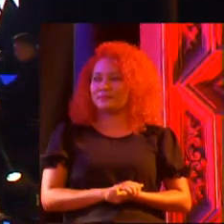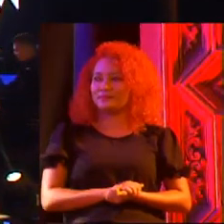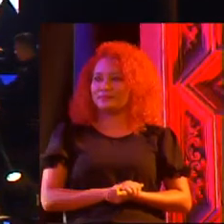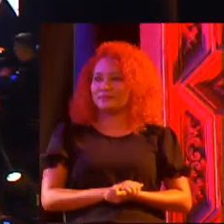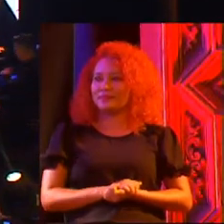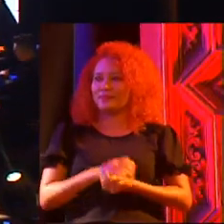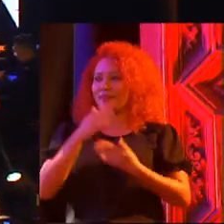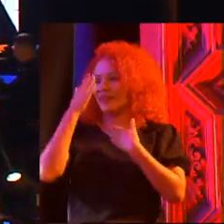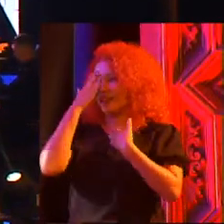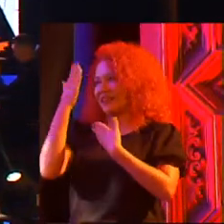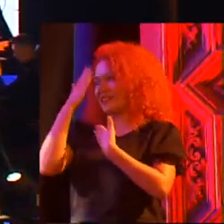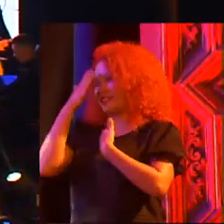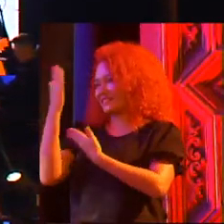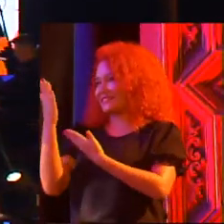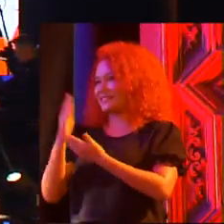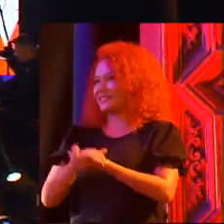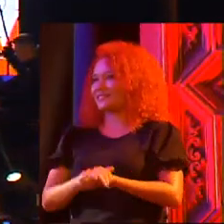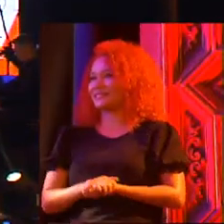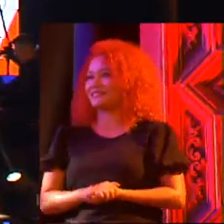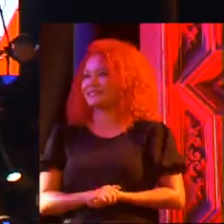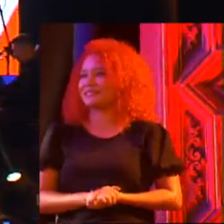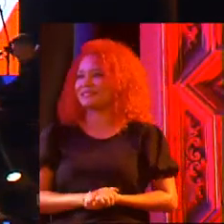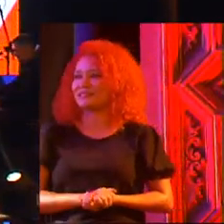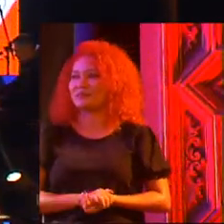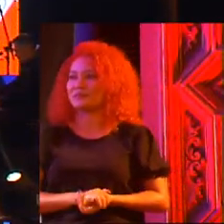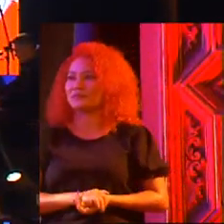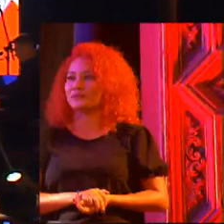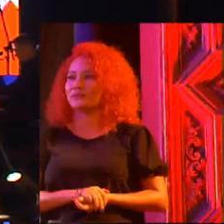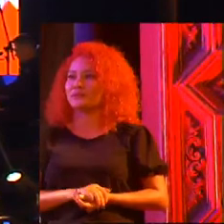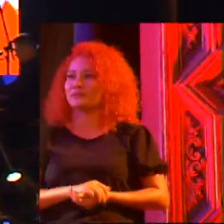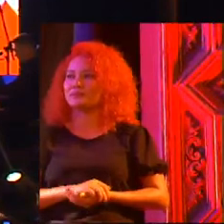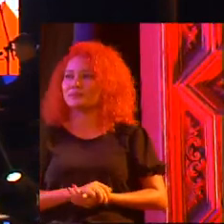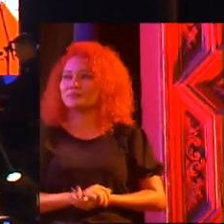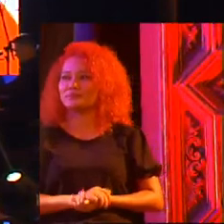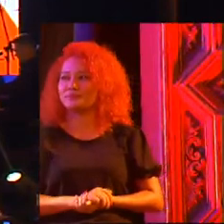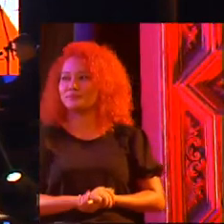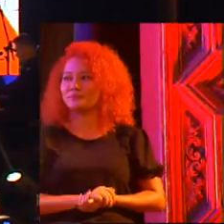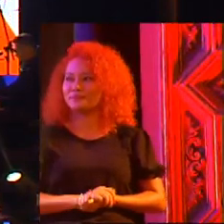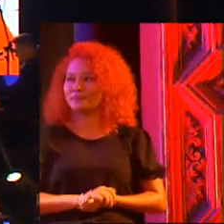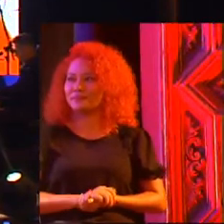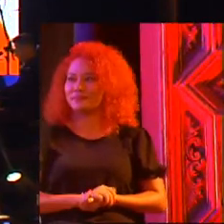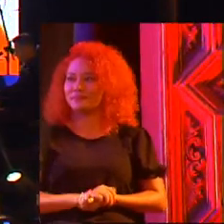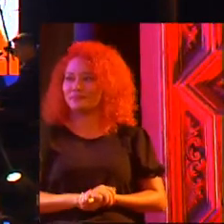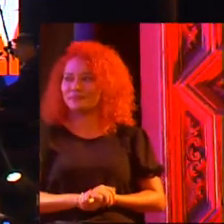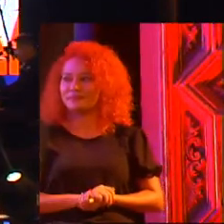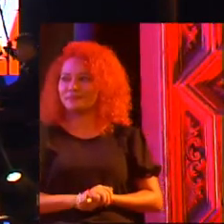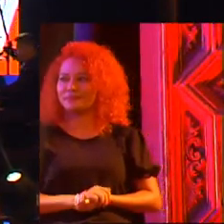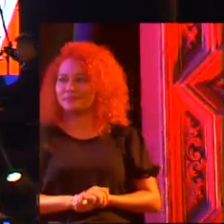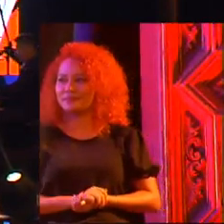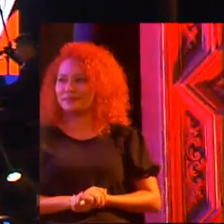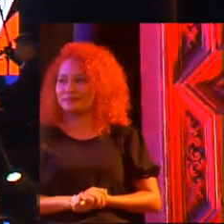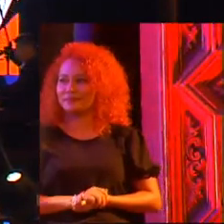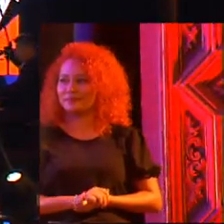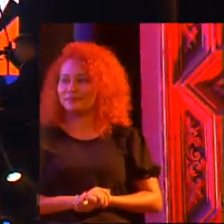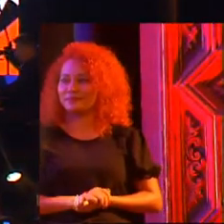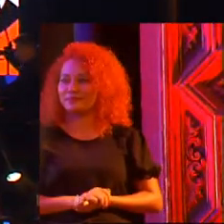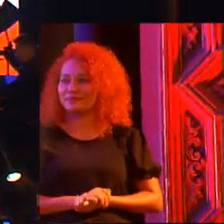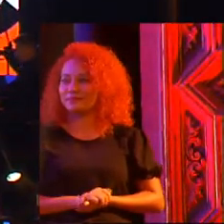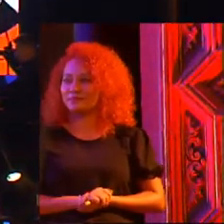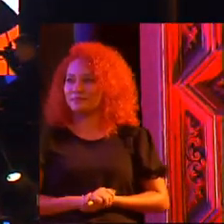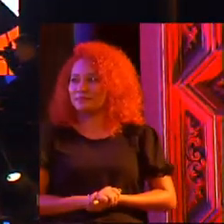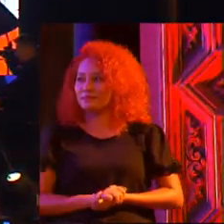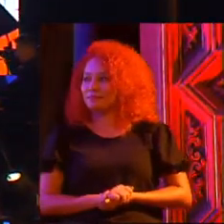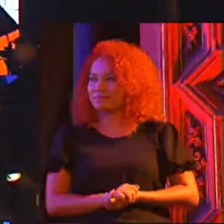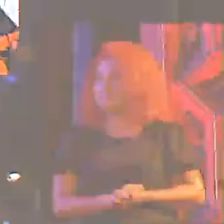Obrigado, Ana. Obrigado. Parabéns a todos vocês. Obrigado, Júlia. Dia. Obrigado, Alba. Obrigado, obrigado, Ana.